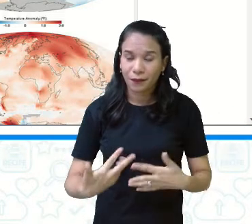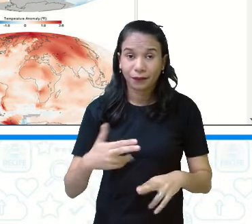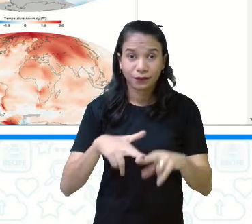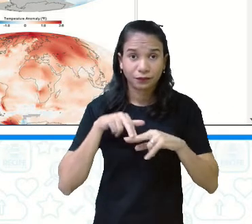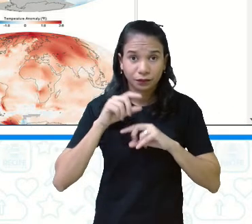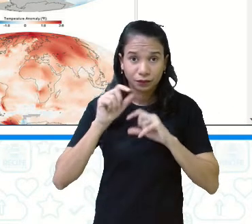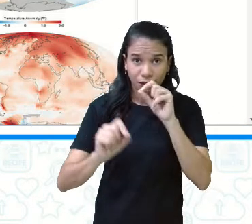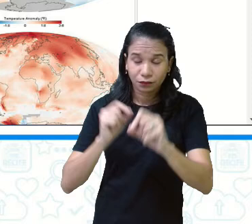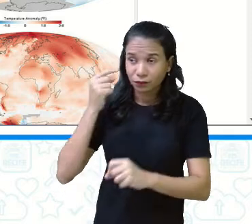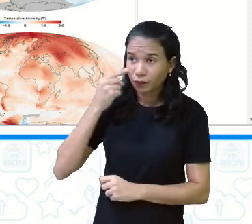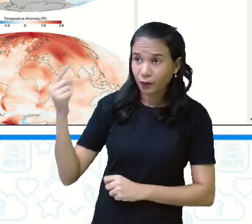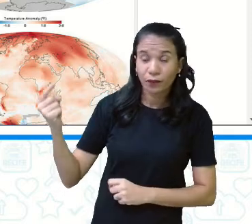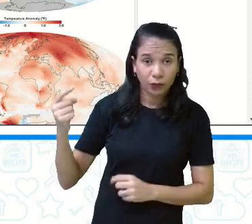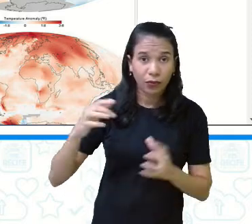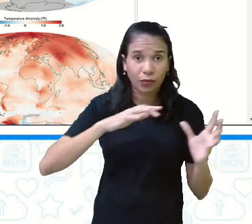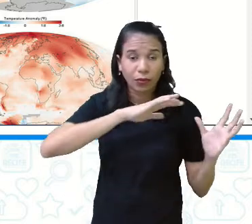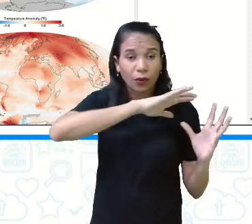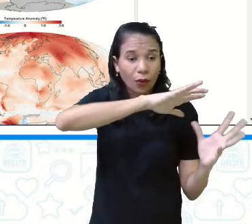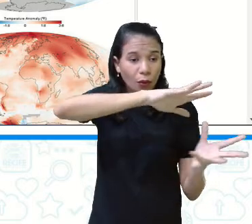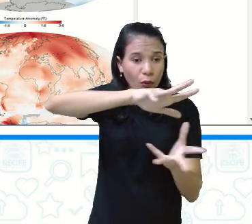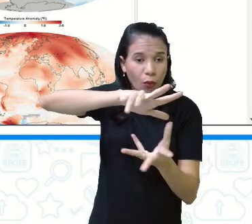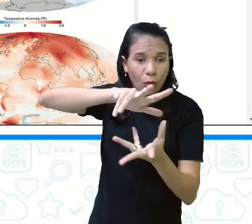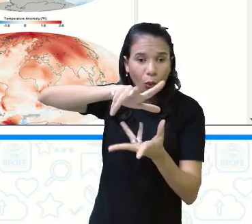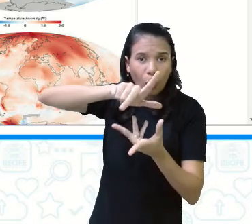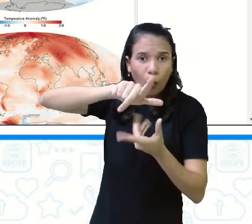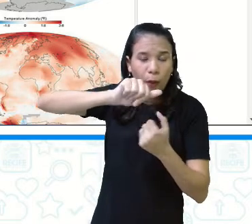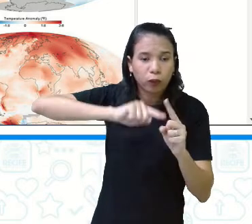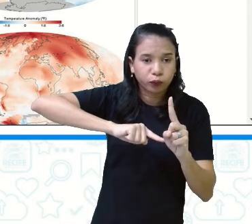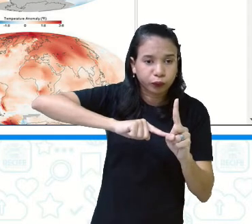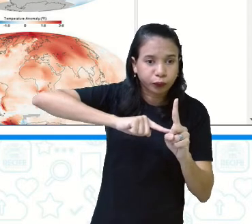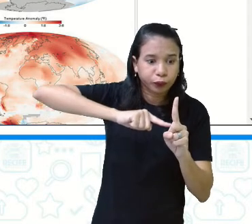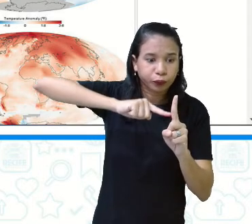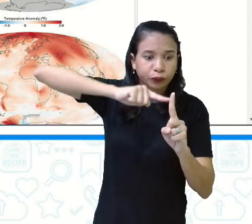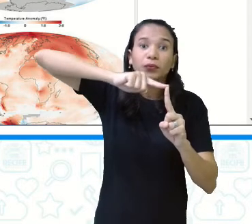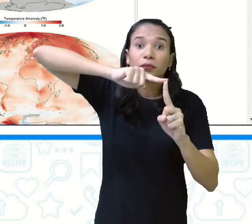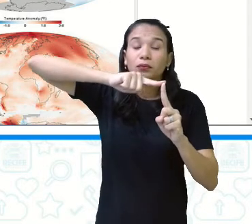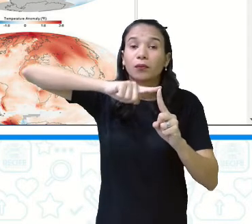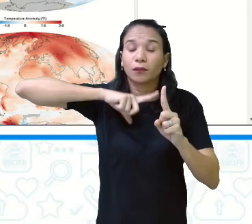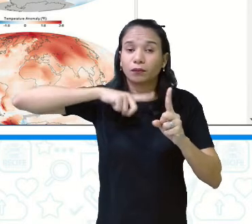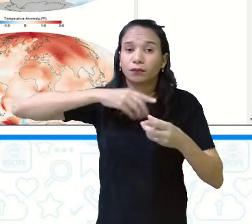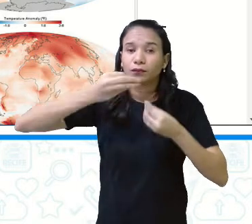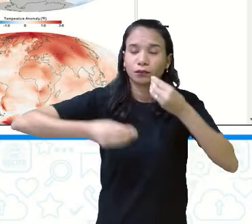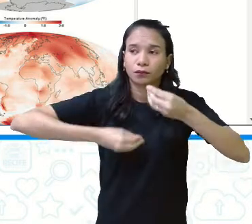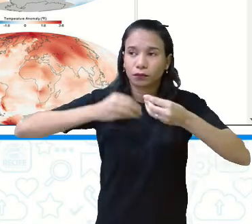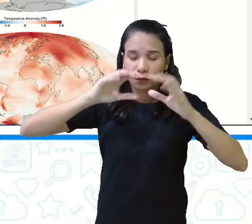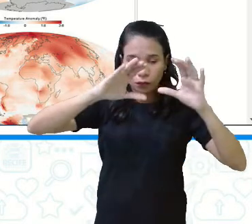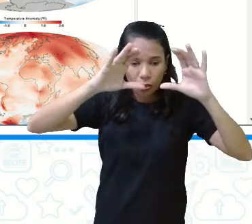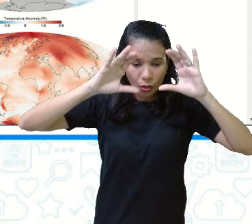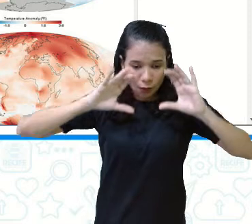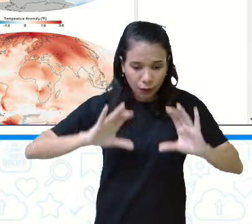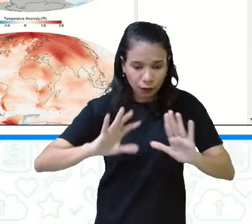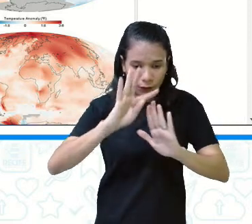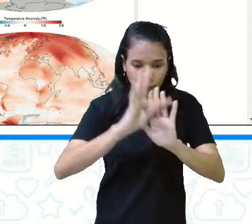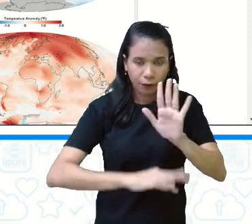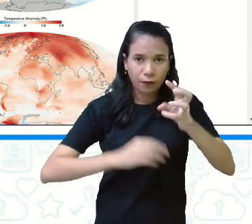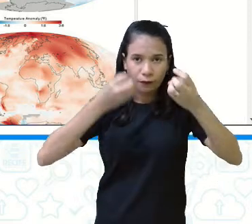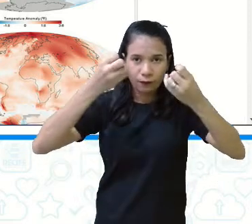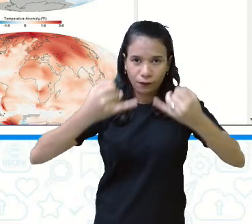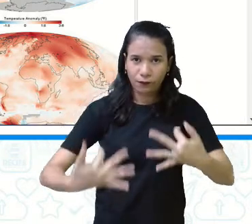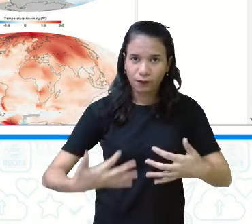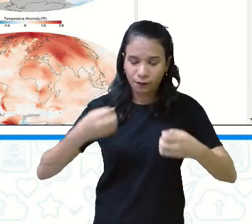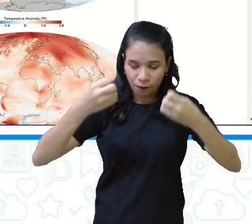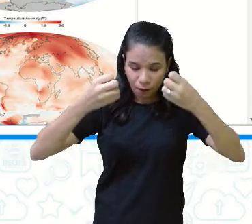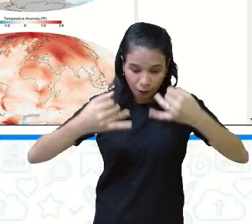Então tá aí, ó, aquecimento global, o termo lá. Então abaixo tem várias definições. Eu não sei se você